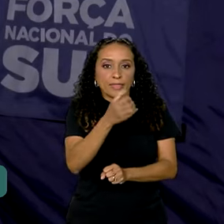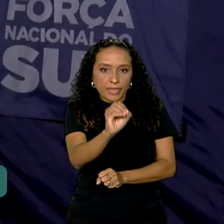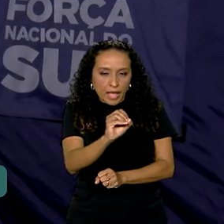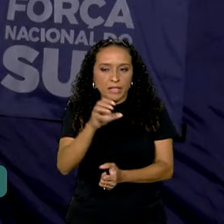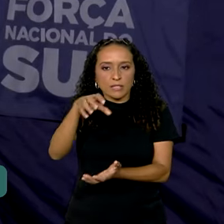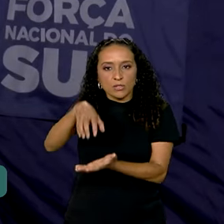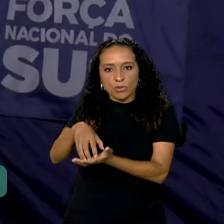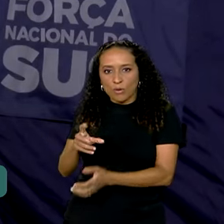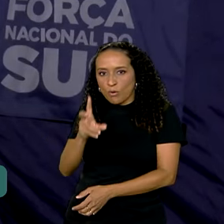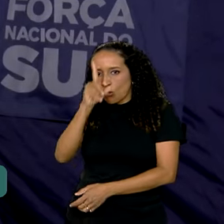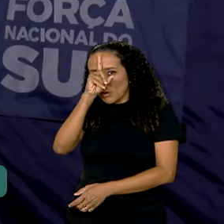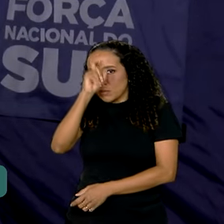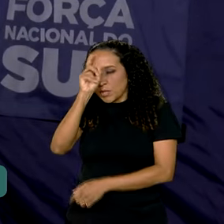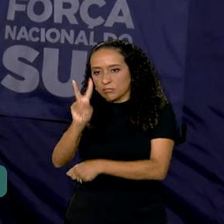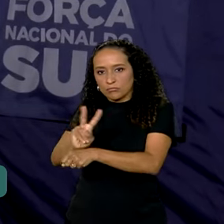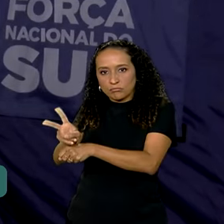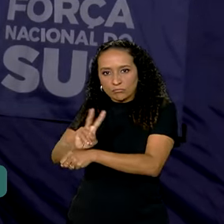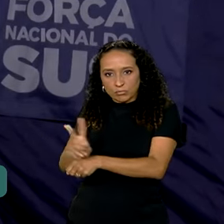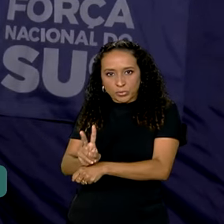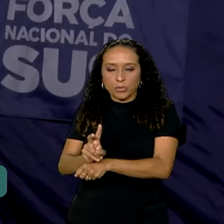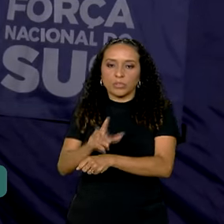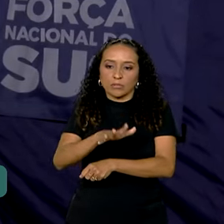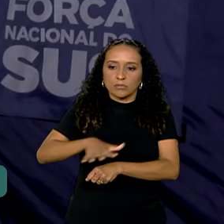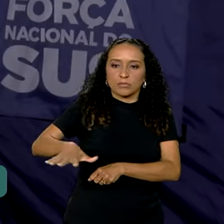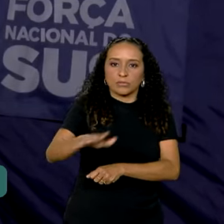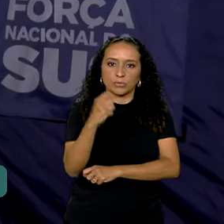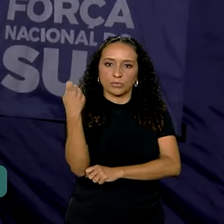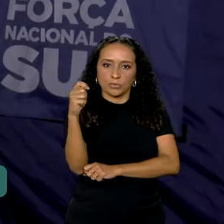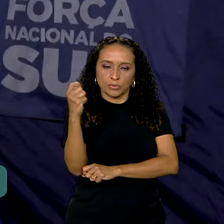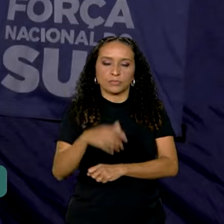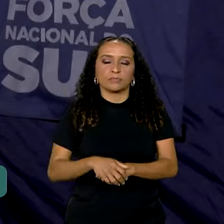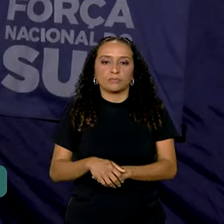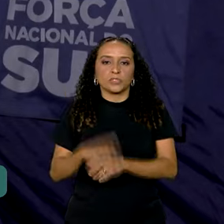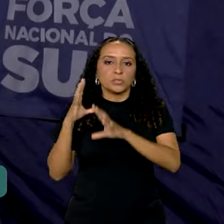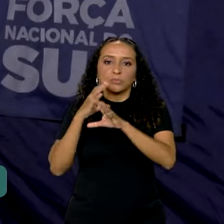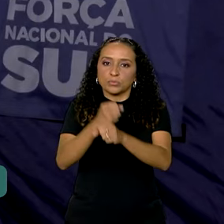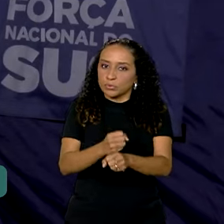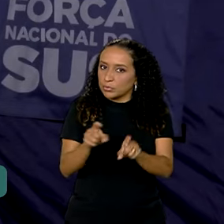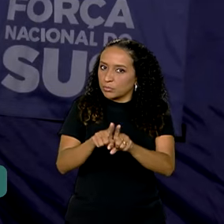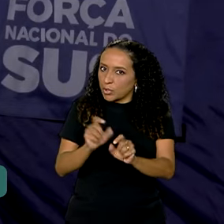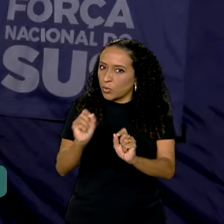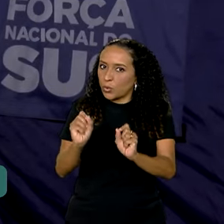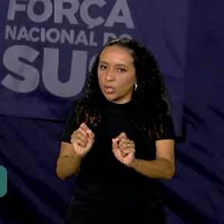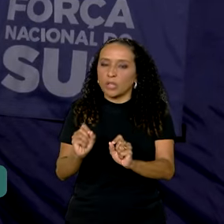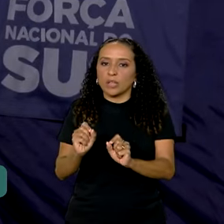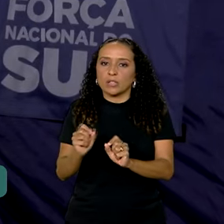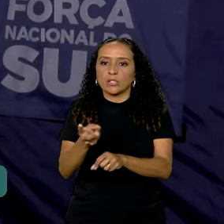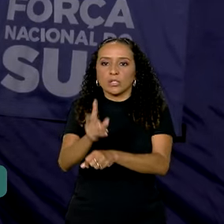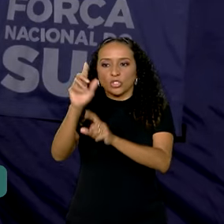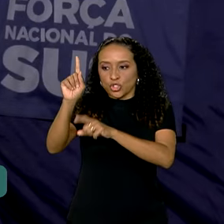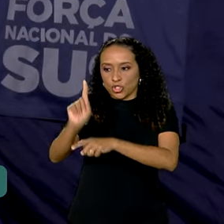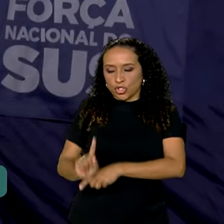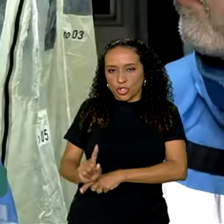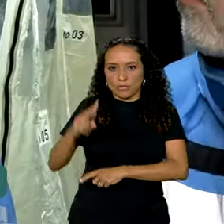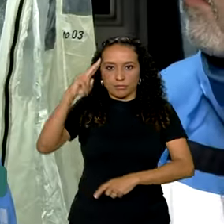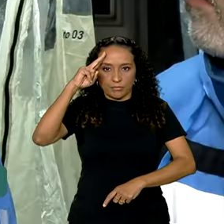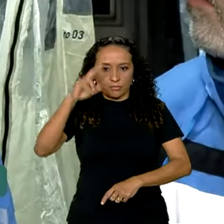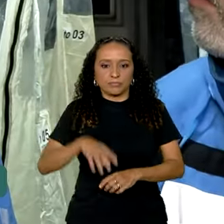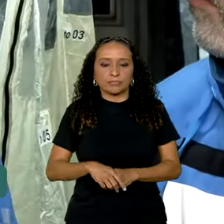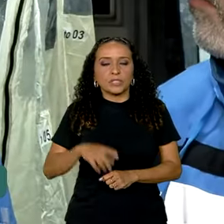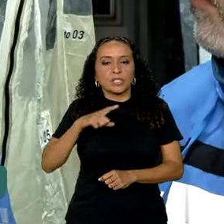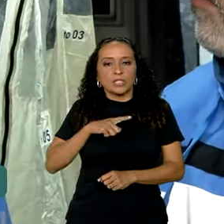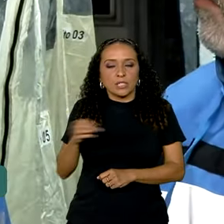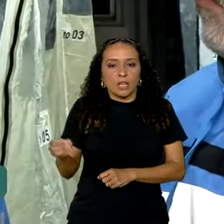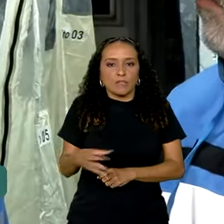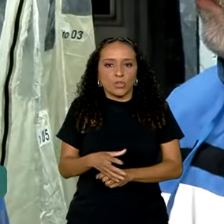o número de hospitais de campanha em território gaúcho, contando também os sob gestão do Exército. Tivemos uma